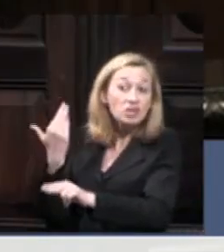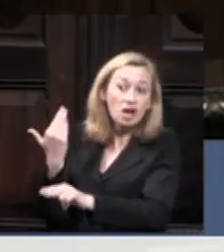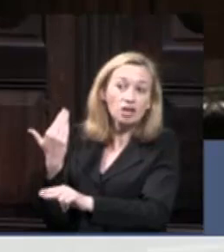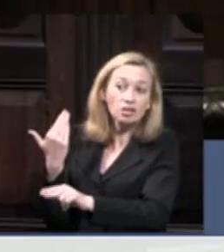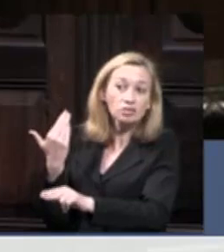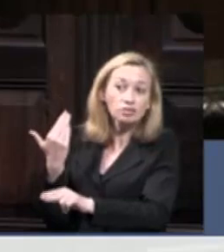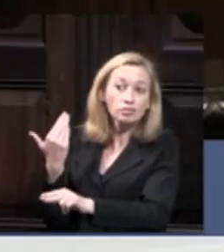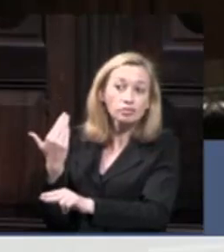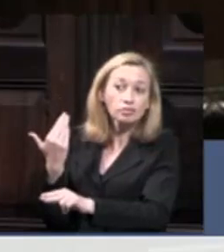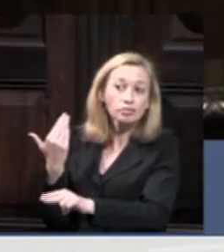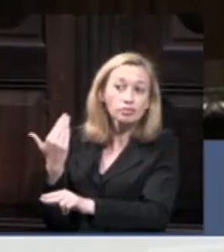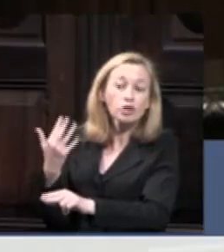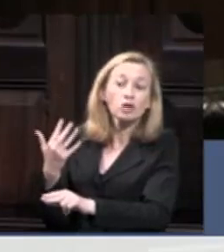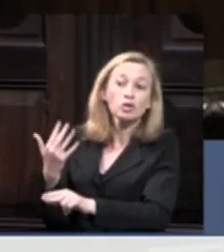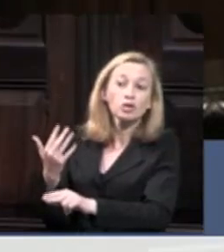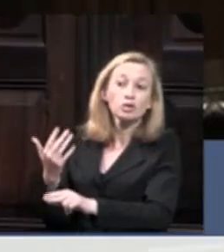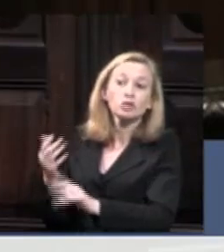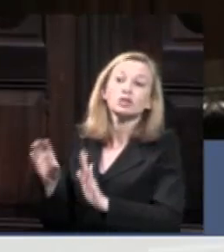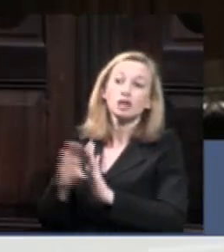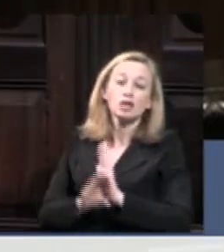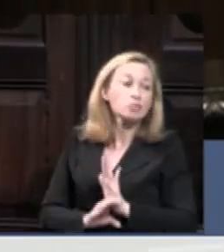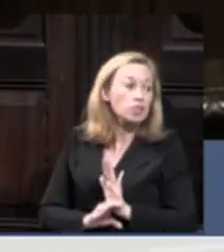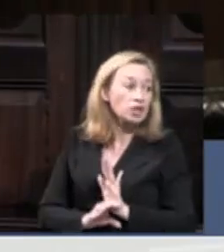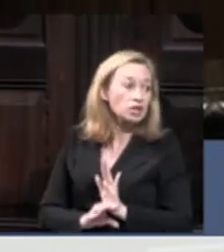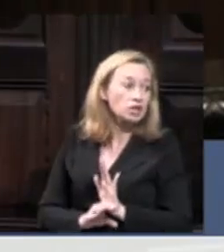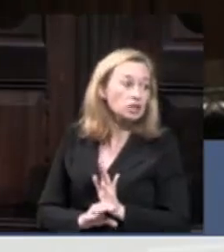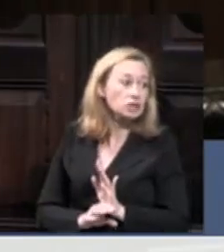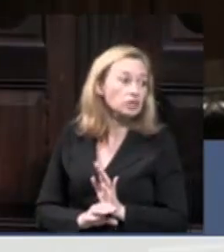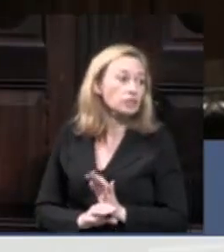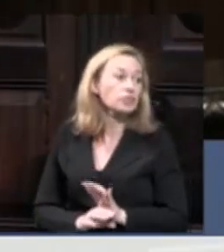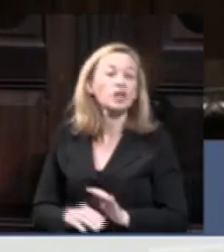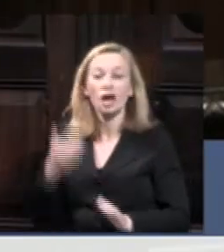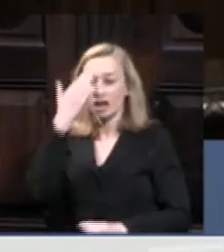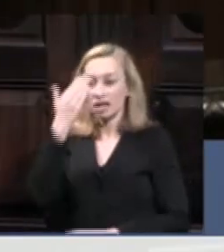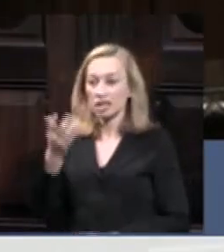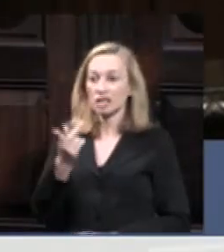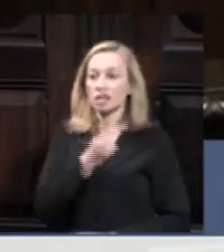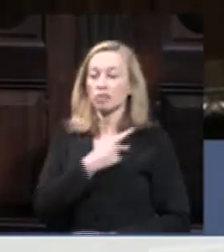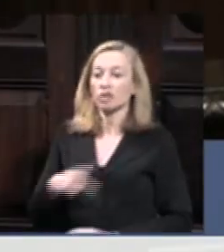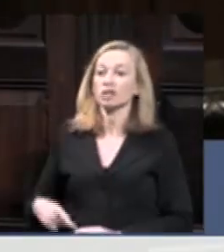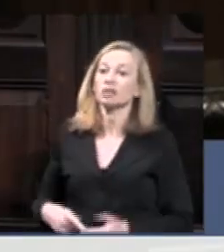precedente à aprovação da emenda dos duodécimos. Era o que eu queria dizer, agradeço a Vossa Excelência pela paciência com o tempo.